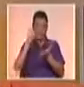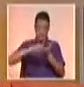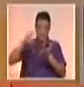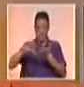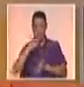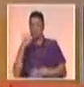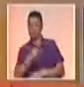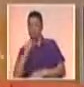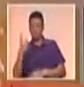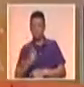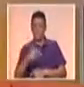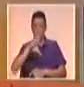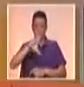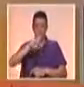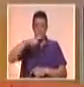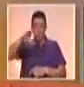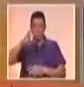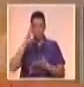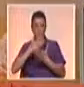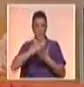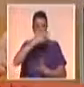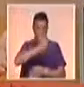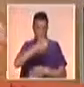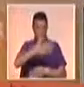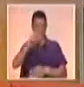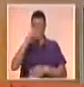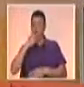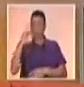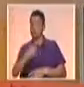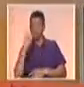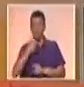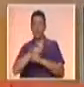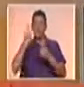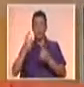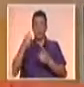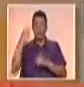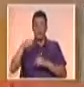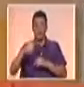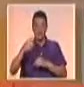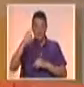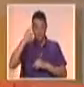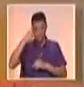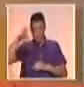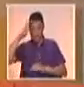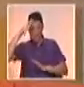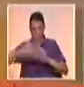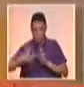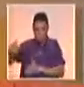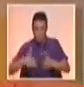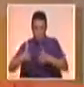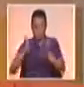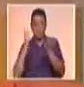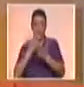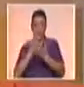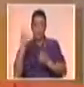sozinho, e o João, não, foi aos 15 anos, 16, começou a ir sozinho. Precisamente porquê? Porque imagino que lhe acontece alguma coisa no percurso,